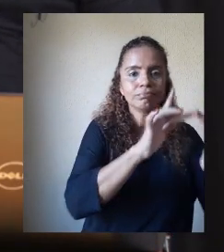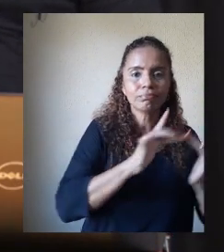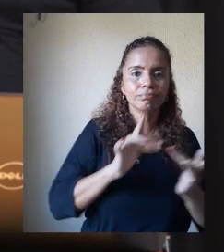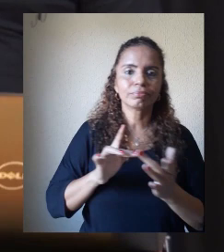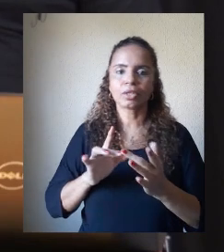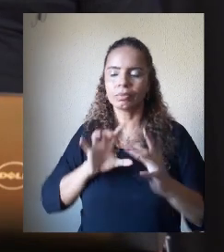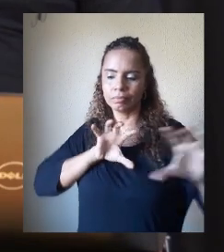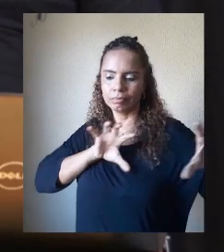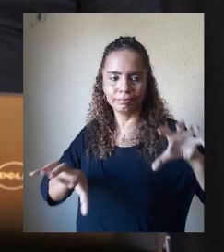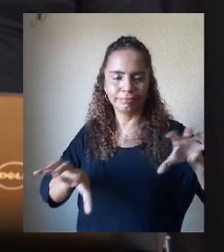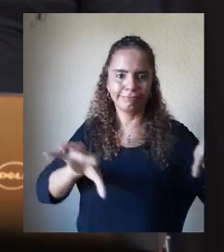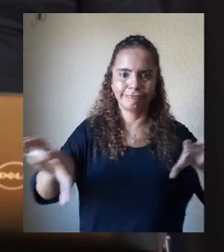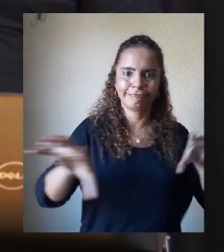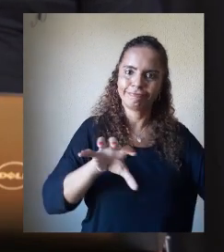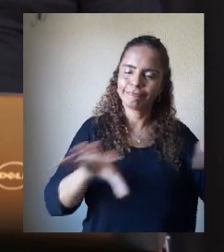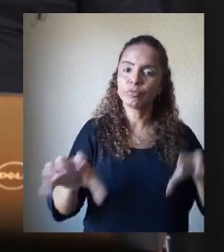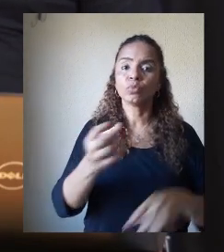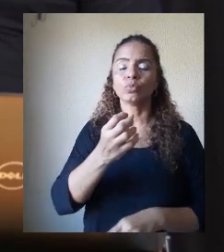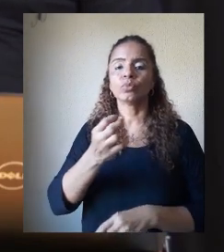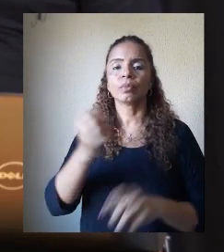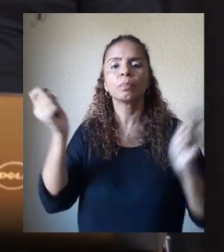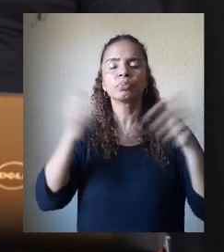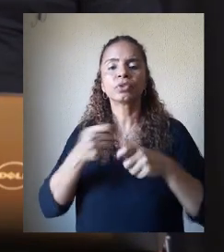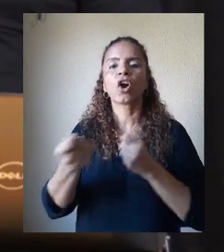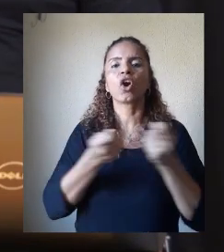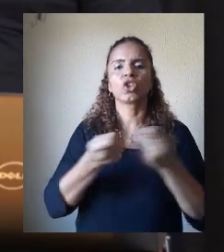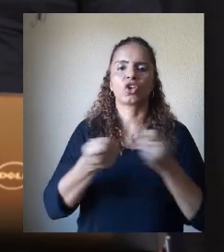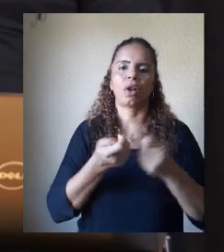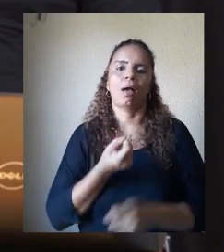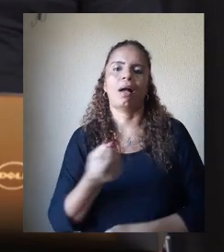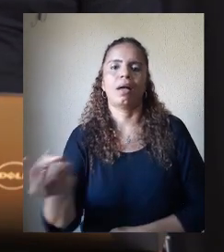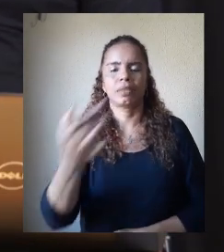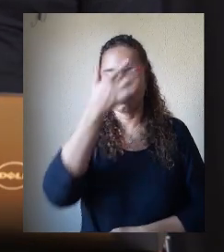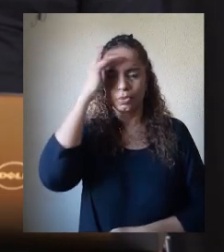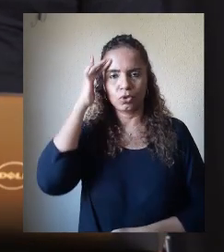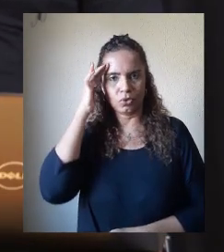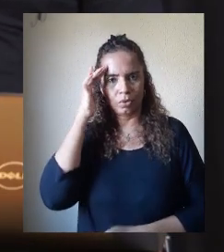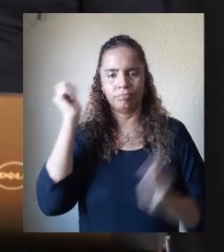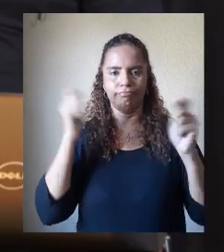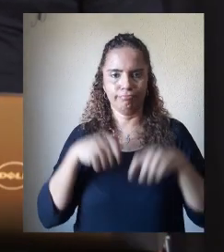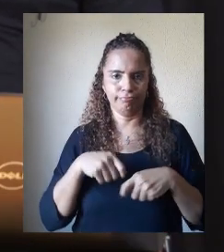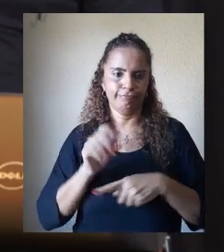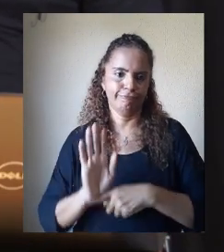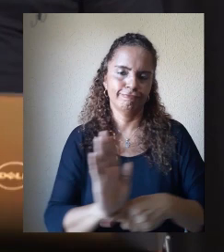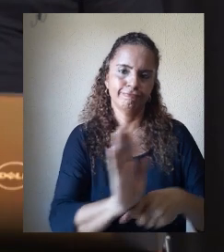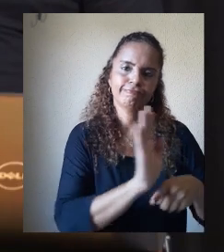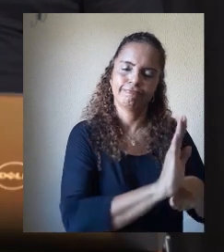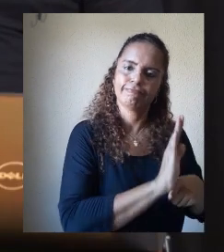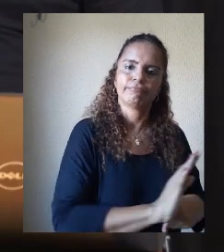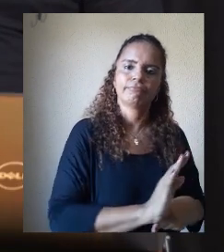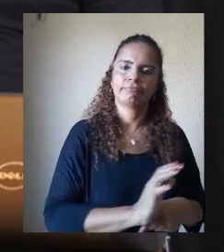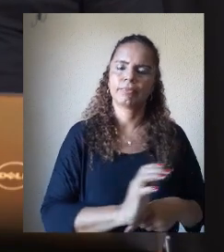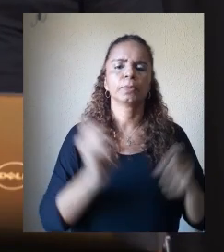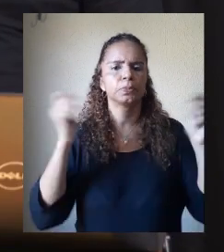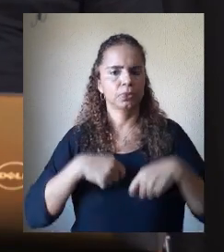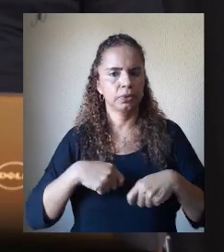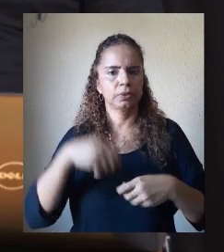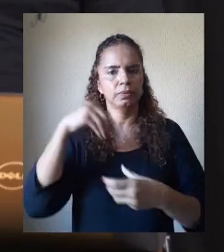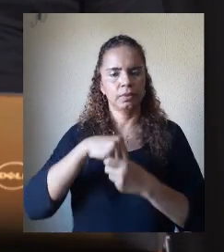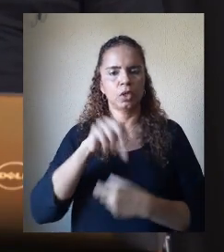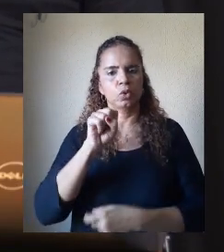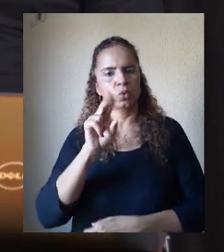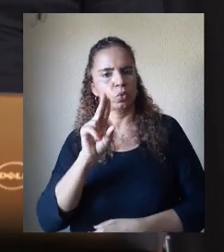em relação ao número de pessoas que vão acessar aquele serviço, eles não têm essa capacidade. Né? O sujeito